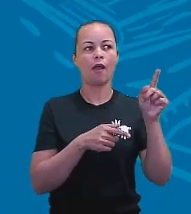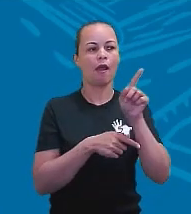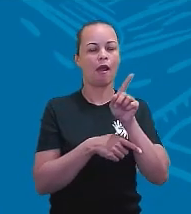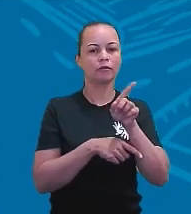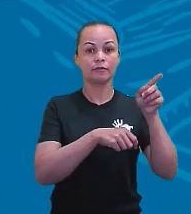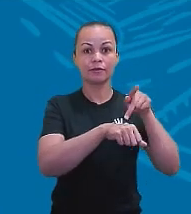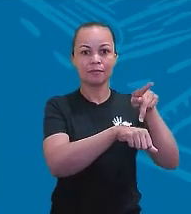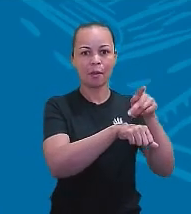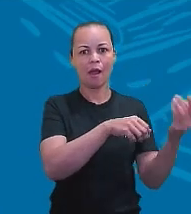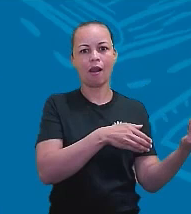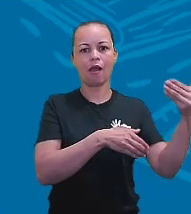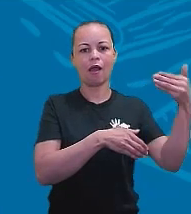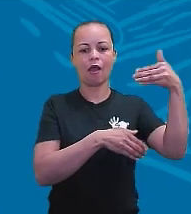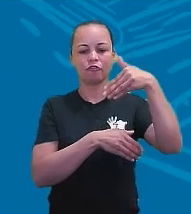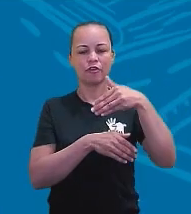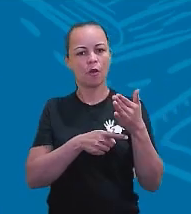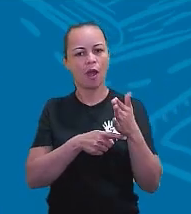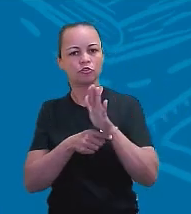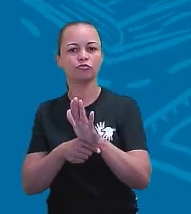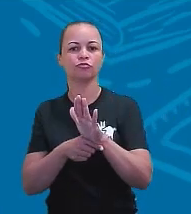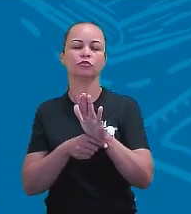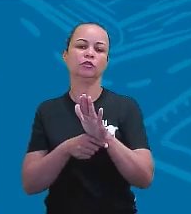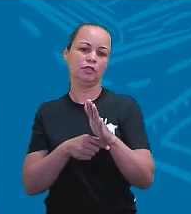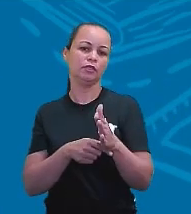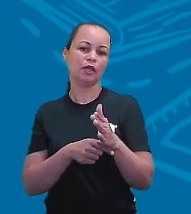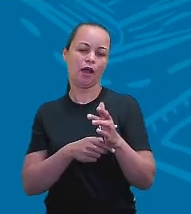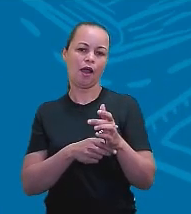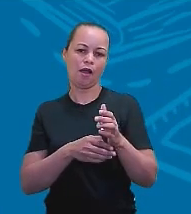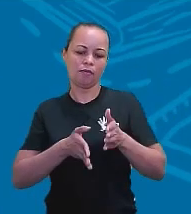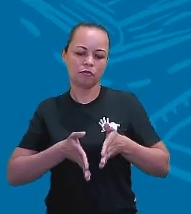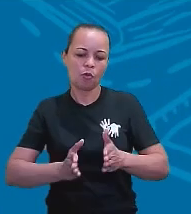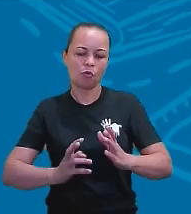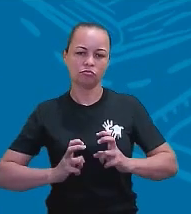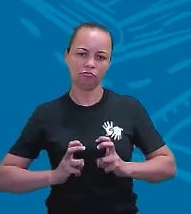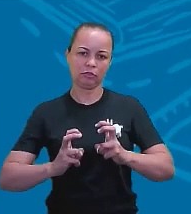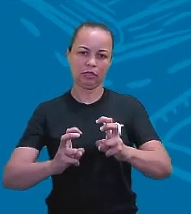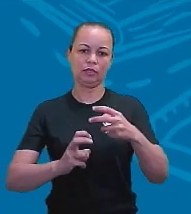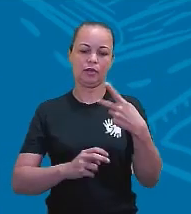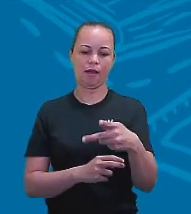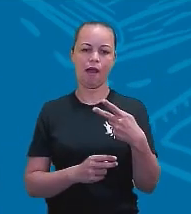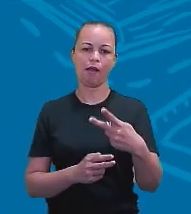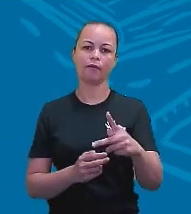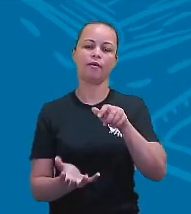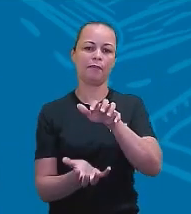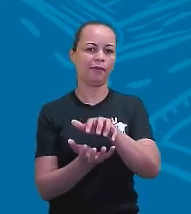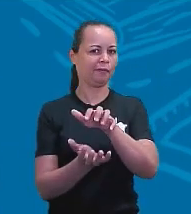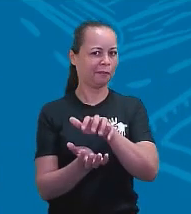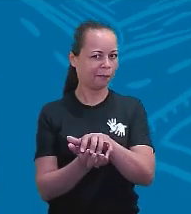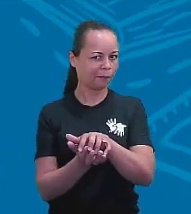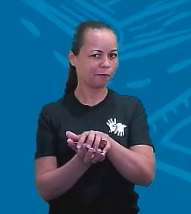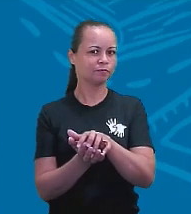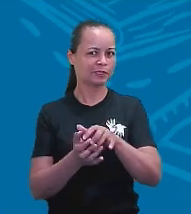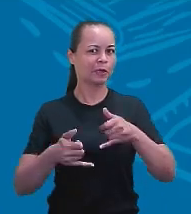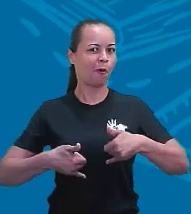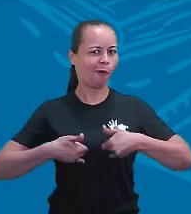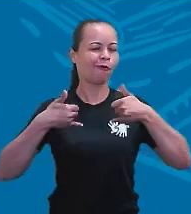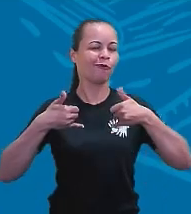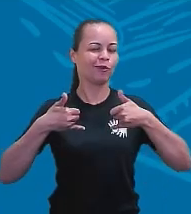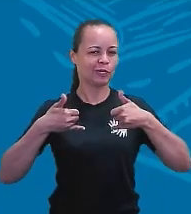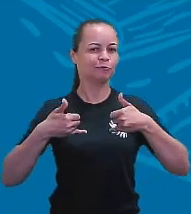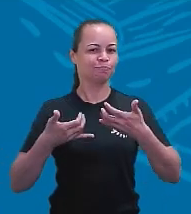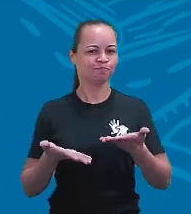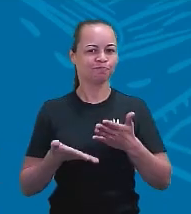exatamente para ajudar a construir essas ferrovias aqui em Pernambuco. Vê que orgulho,